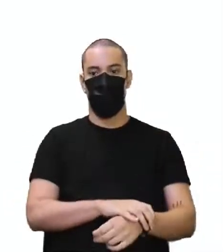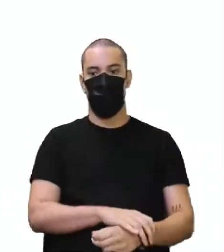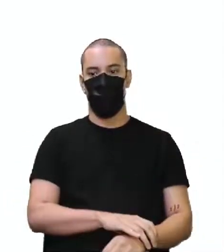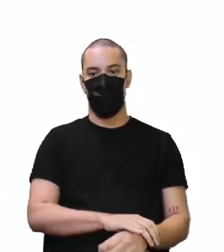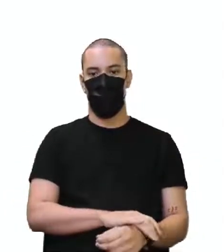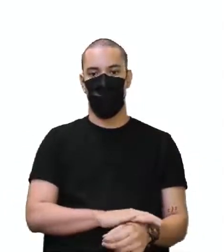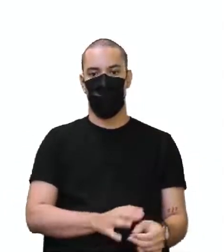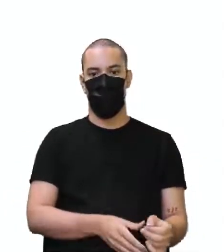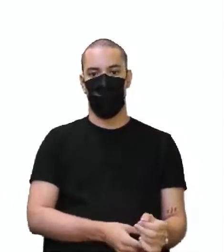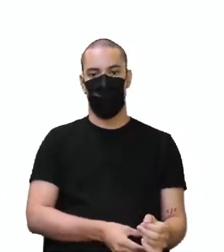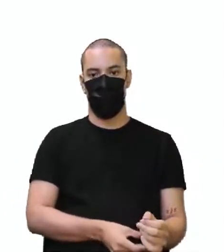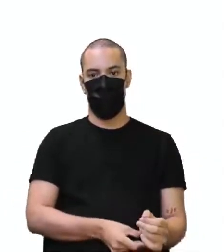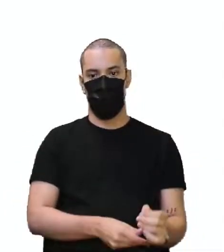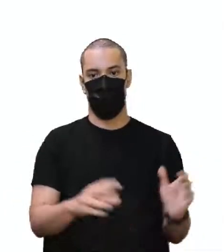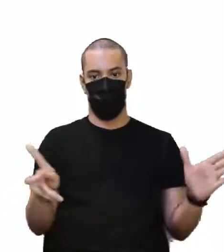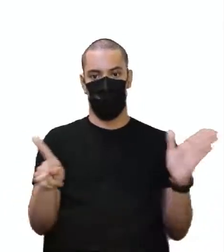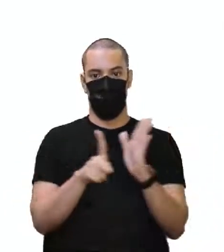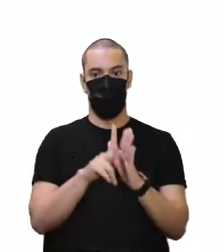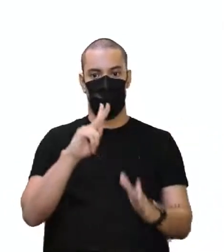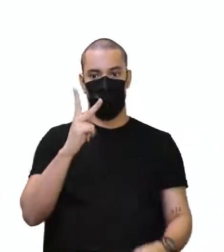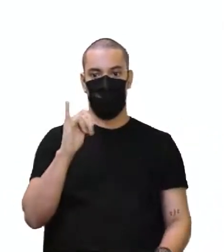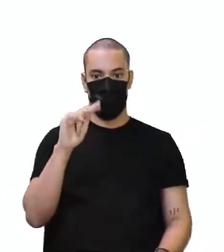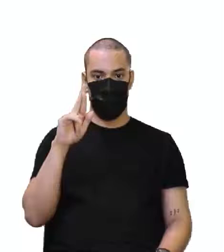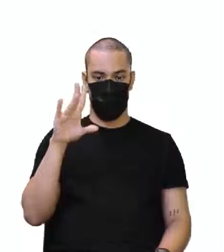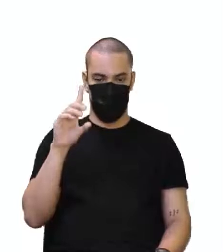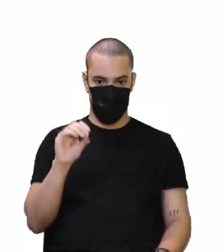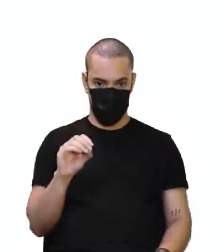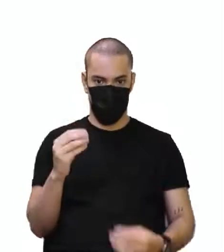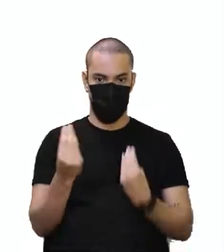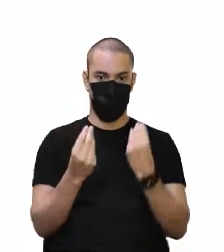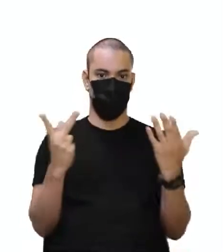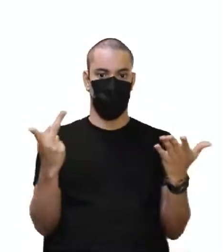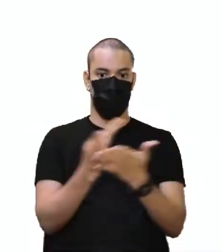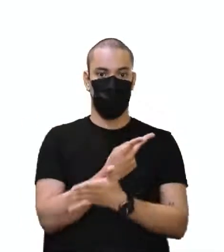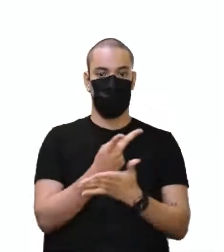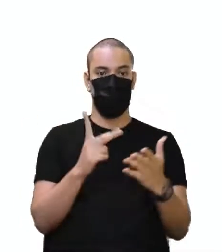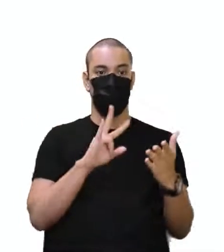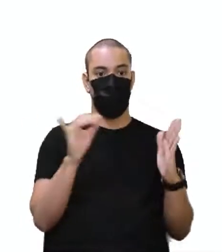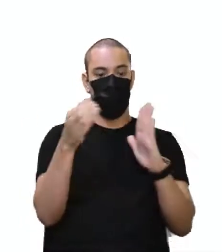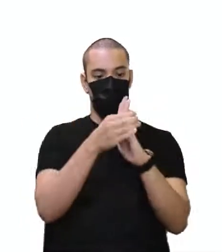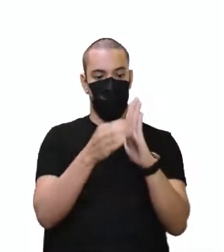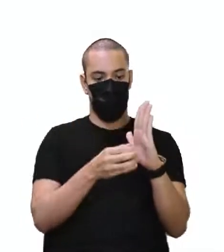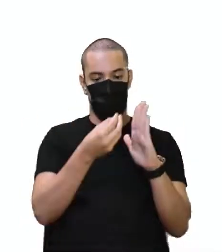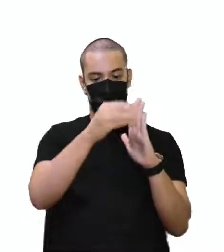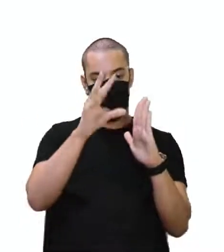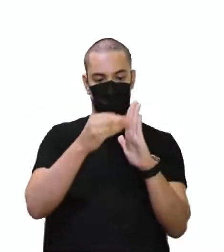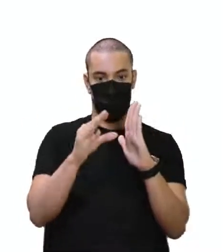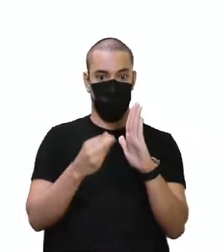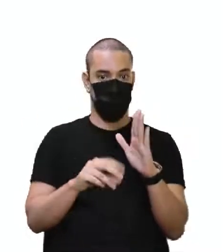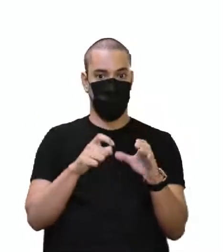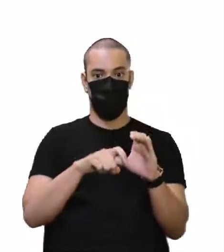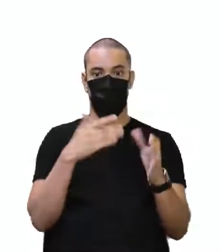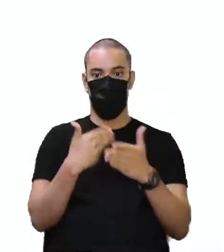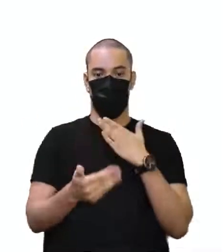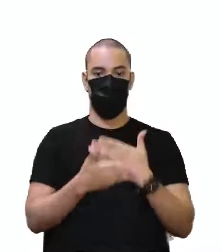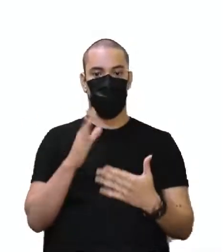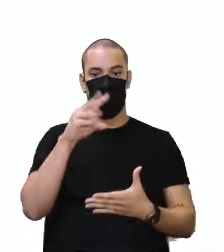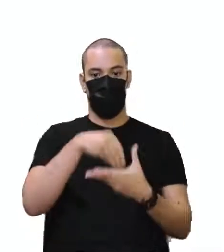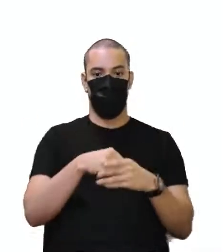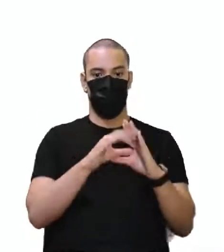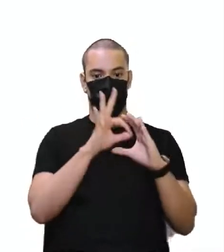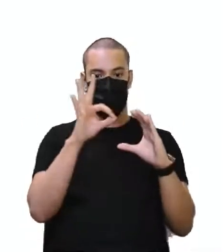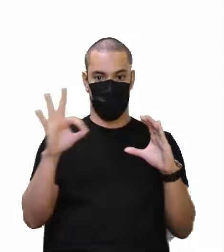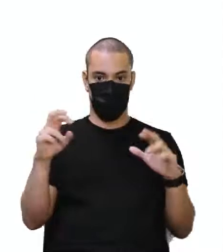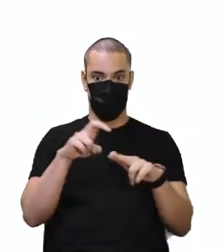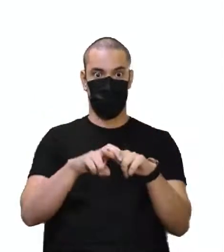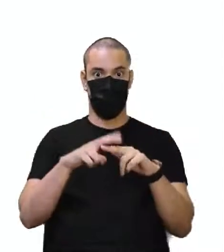tá? No híbrido, o heterozigoto, distribuindo-se independentemente entre os gametas. Aí a gente lembra